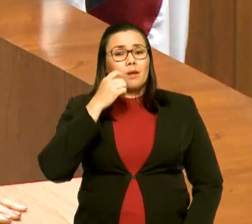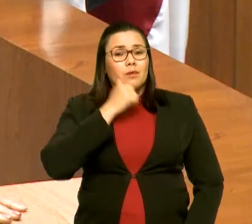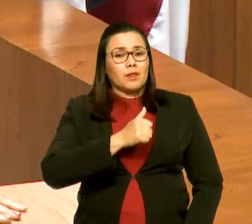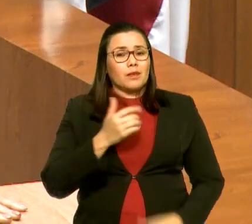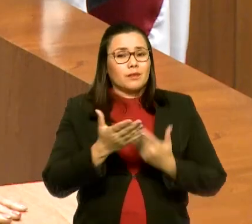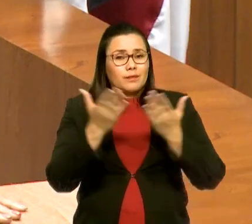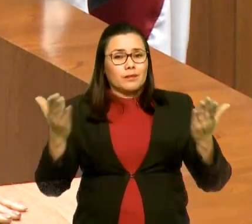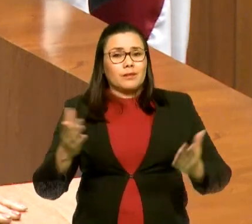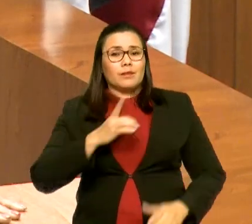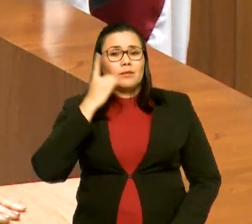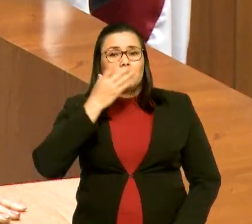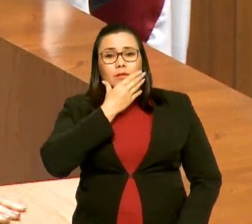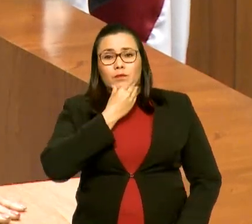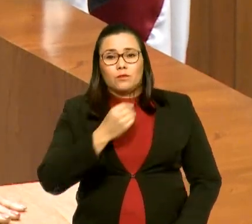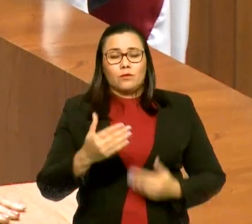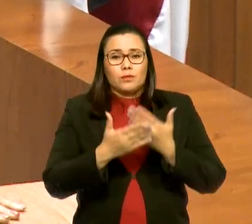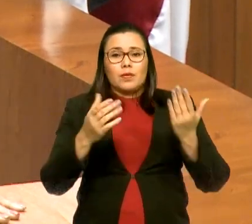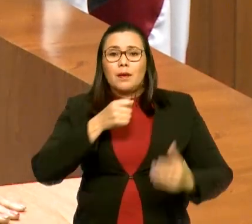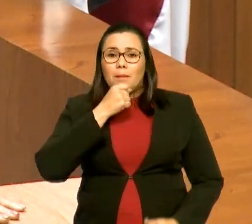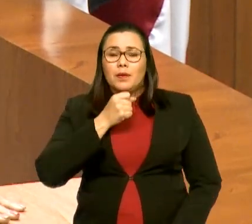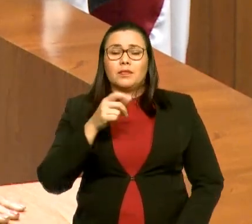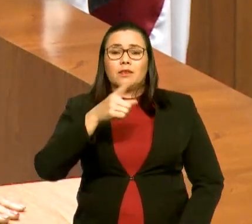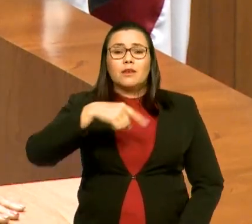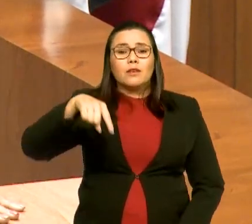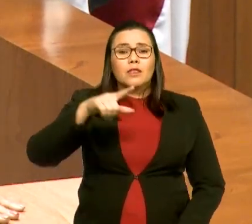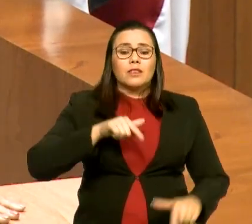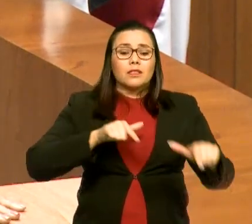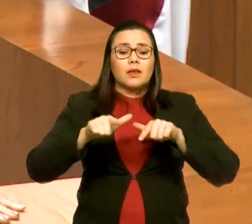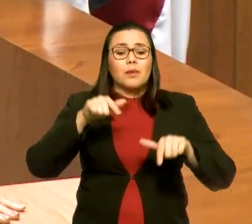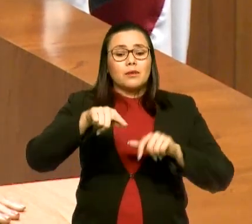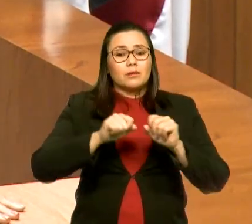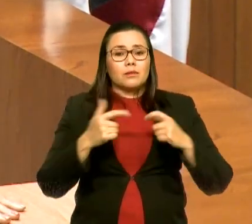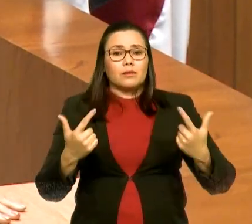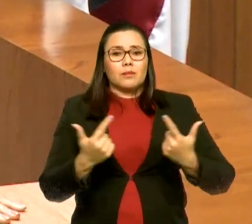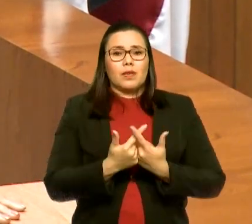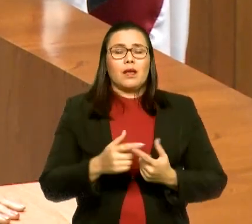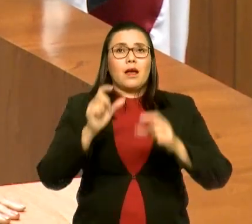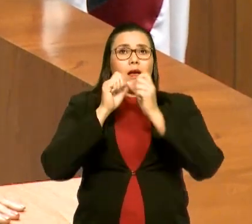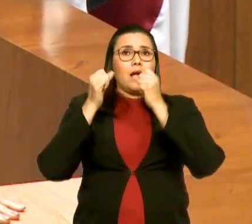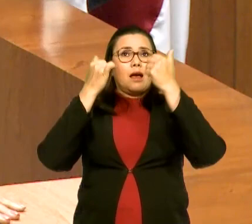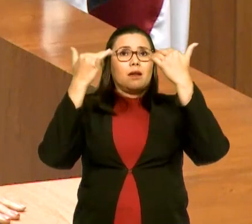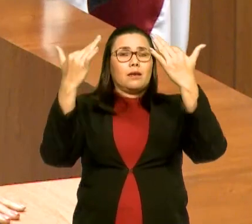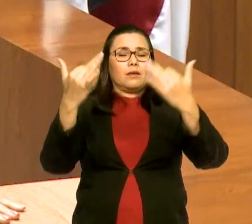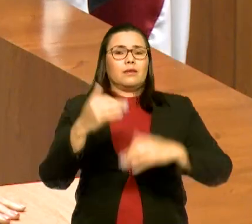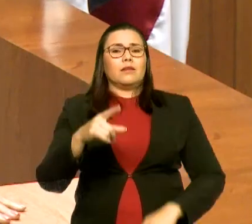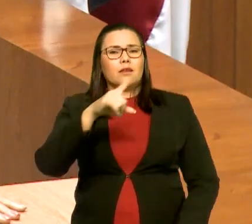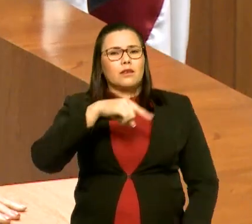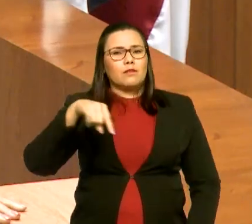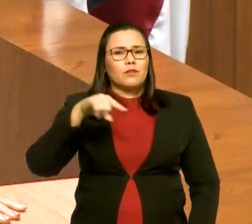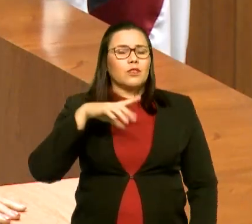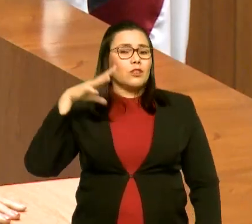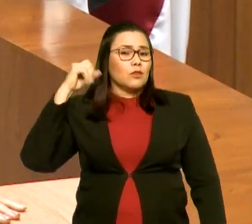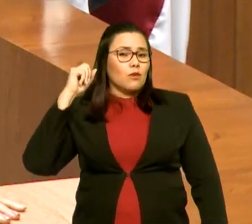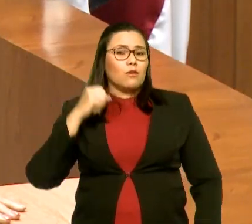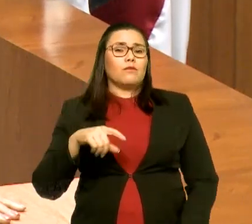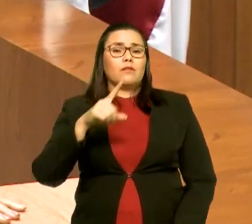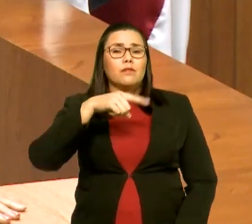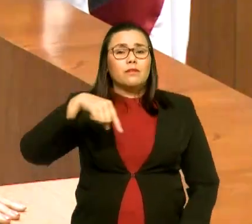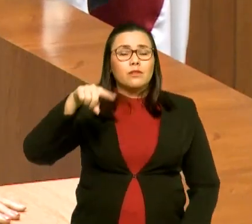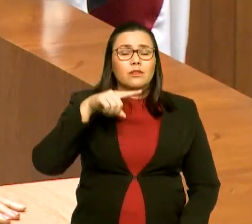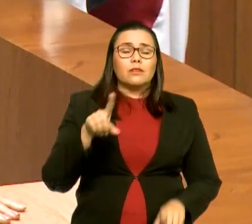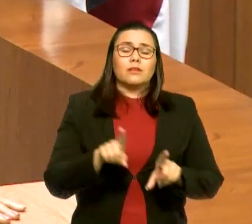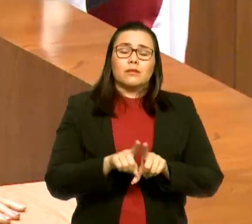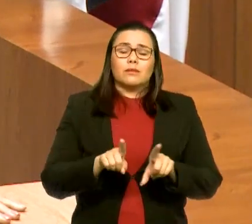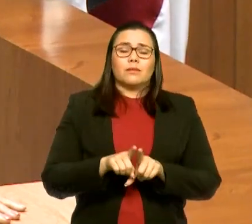senhores deputados, imprensa, servidores da casa, galeria, ouvintes, telespectadores dos meios